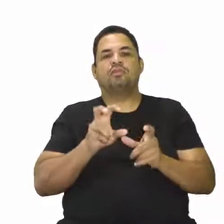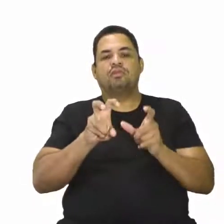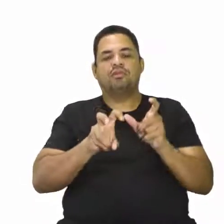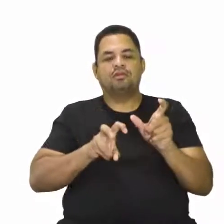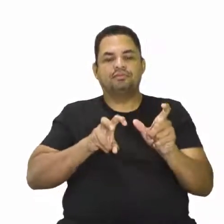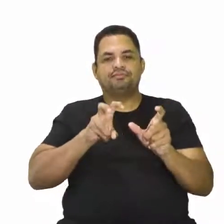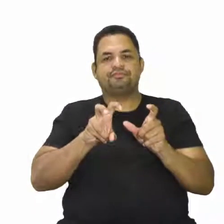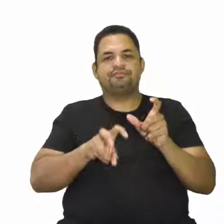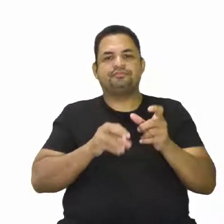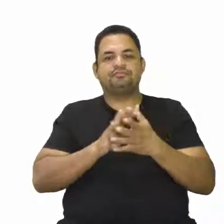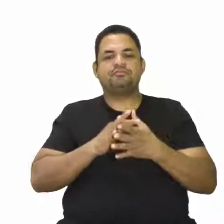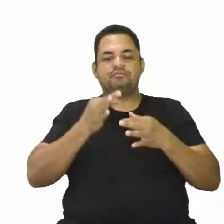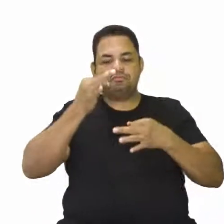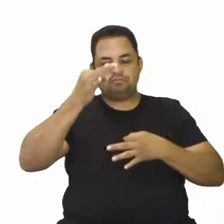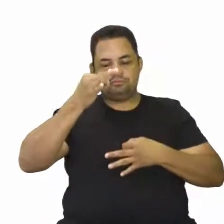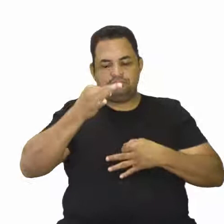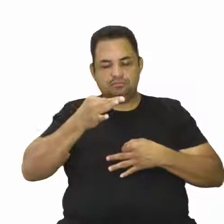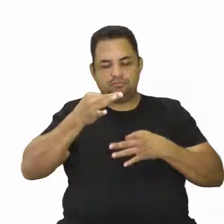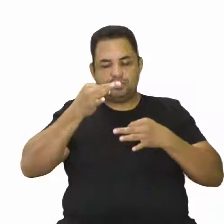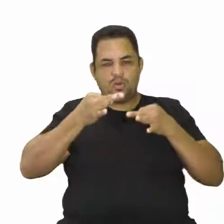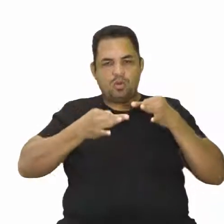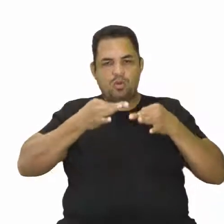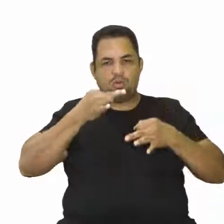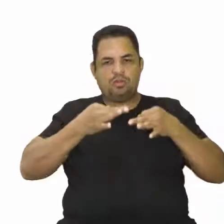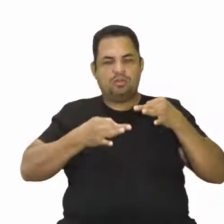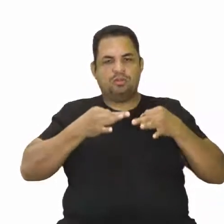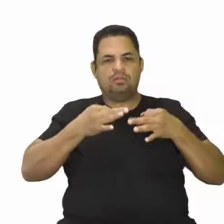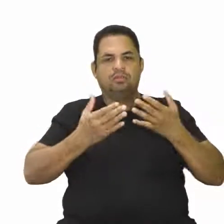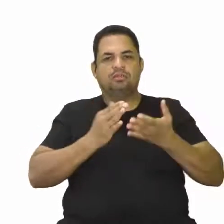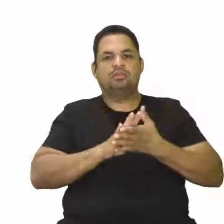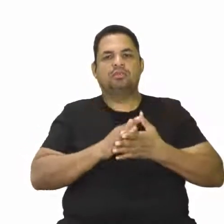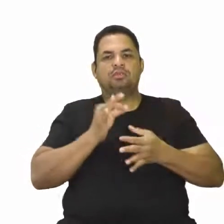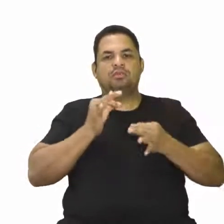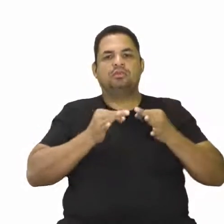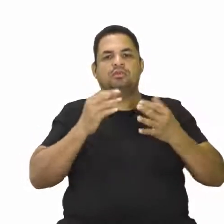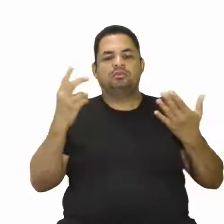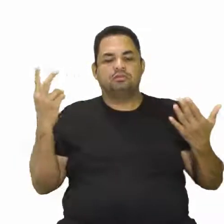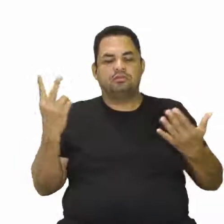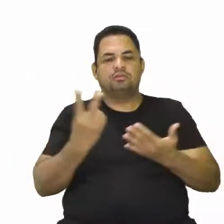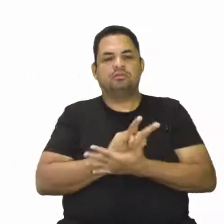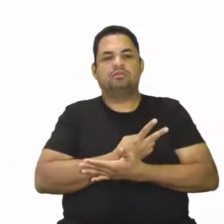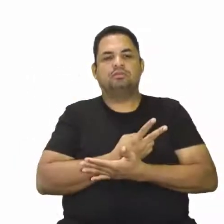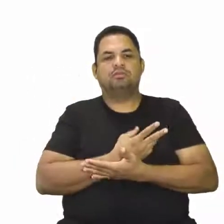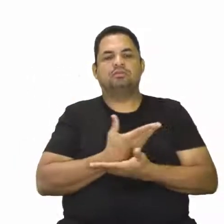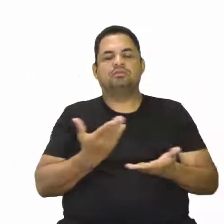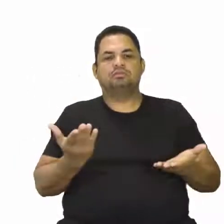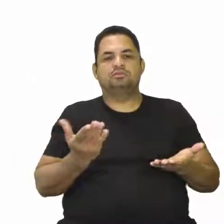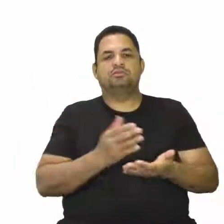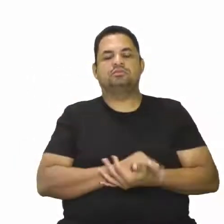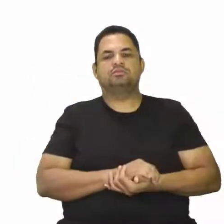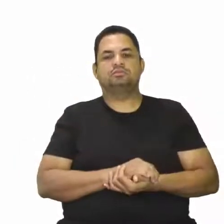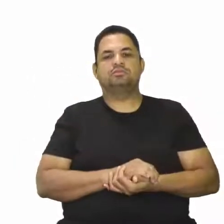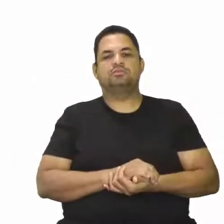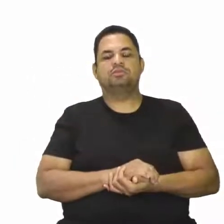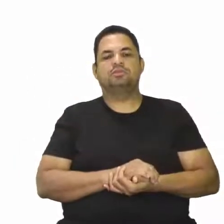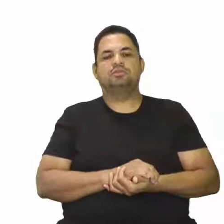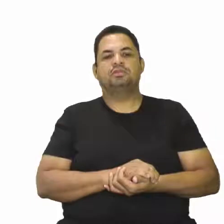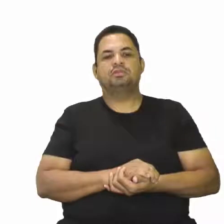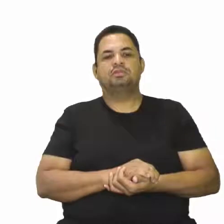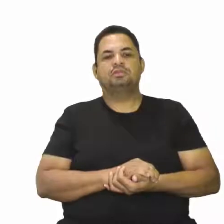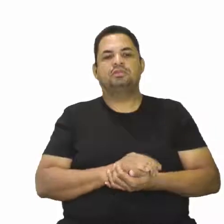de ordem. O que eles indicam? A ordem que algo acontece.